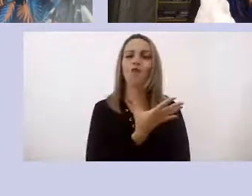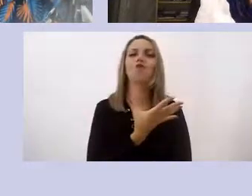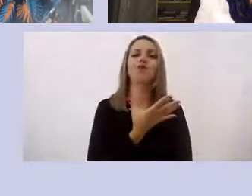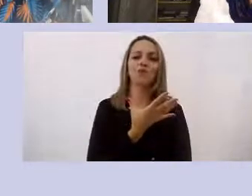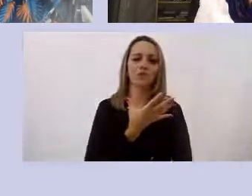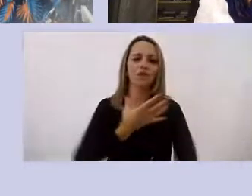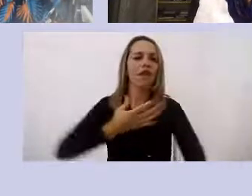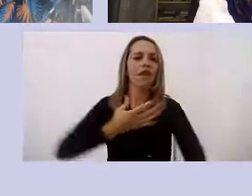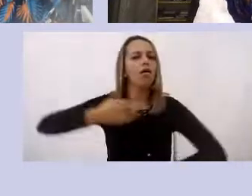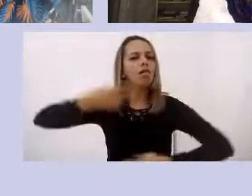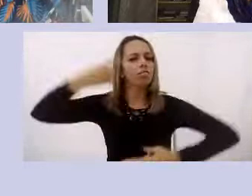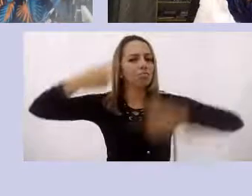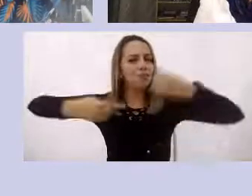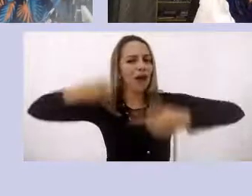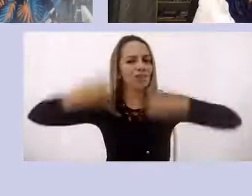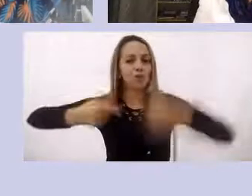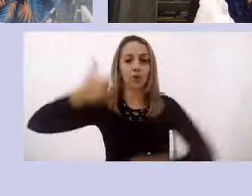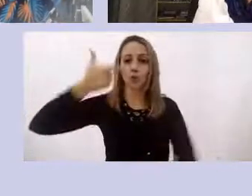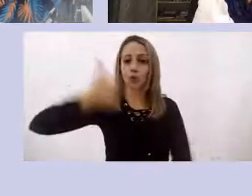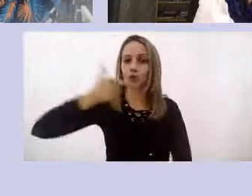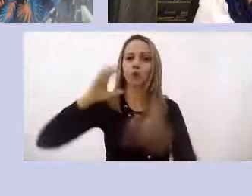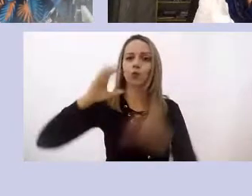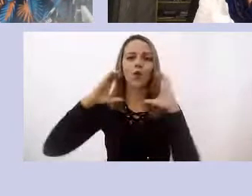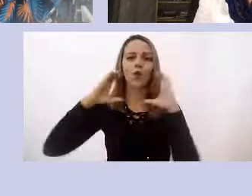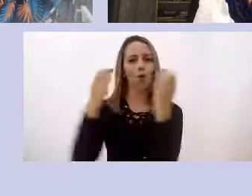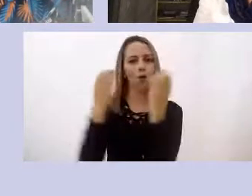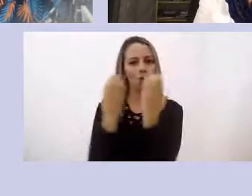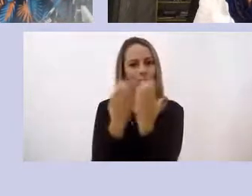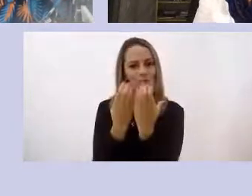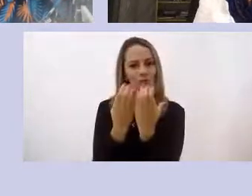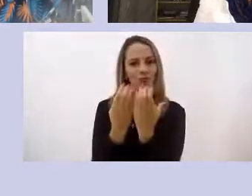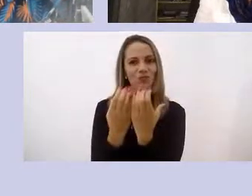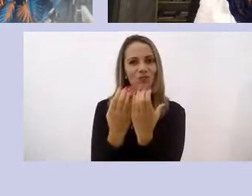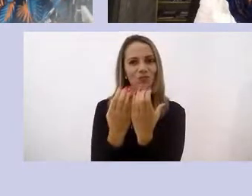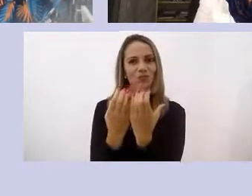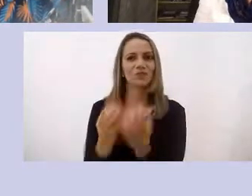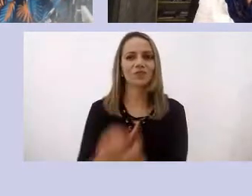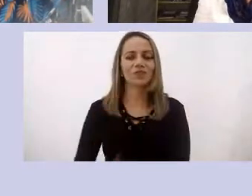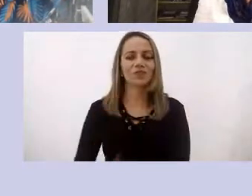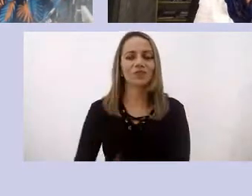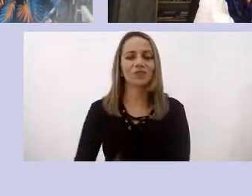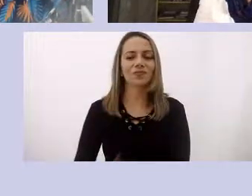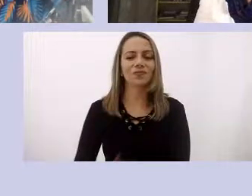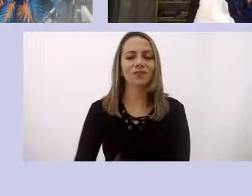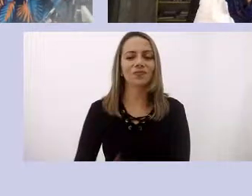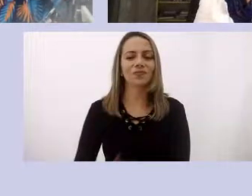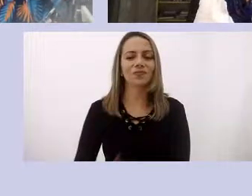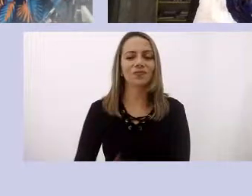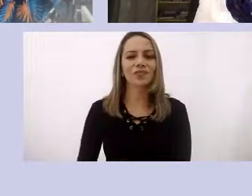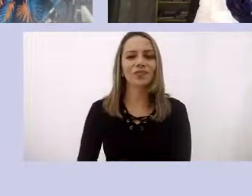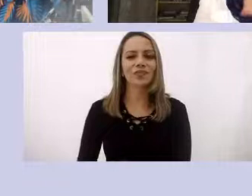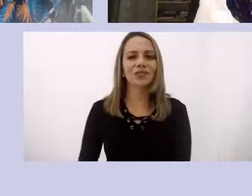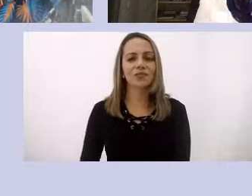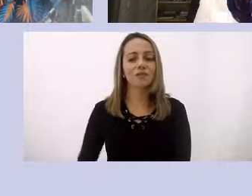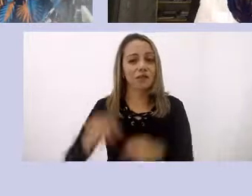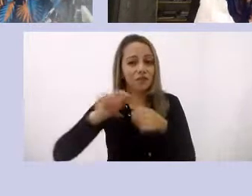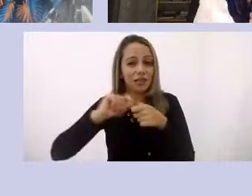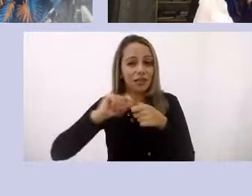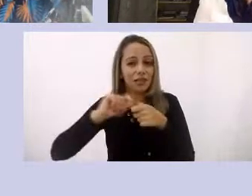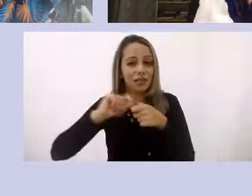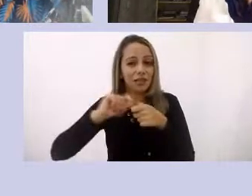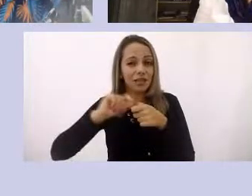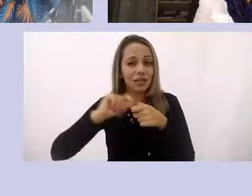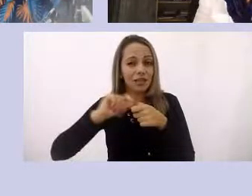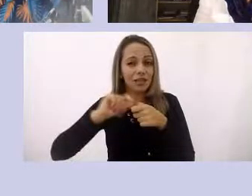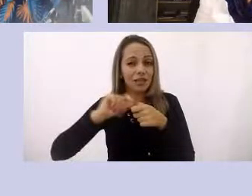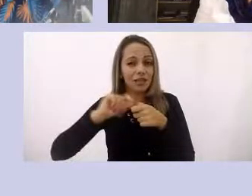a chamada para a nossa Semana de Ciência e Tecnologia, que será em outubro, tá? E aí a gente pode